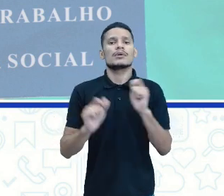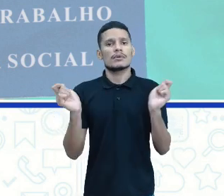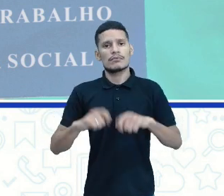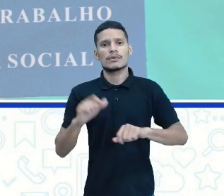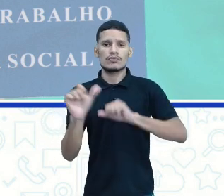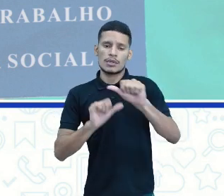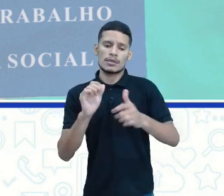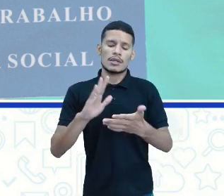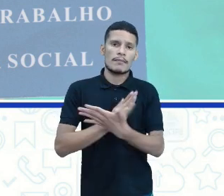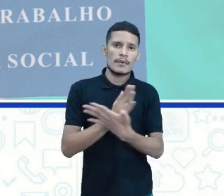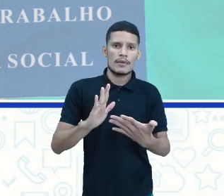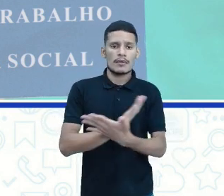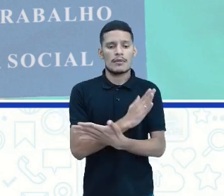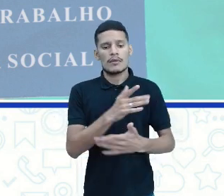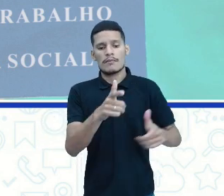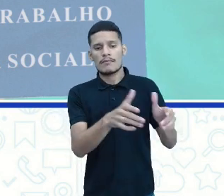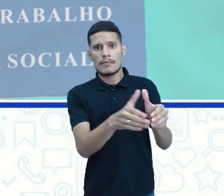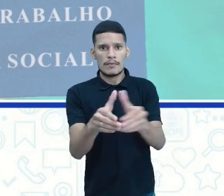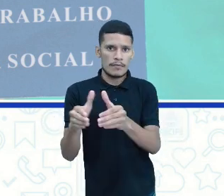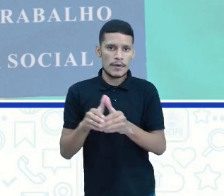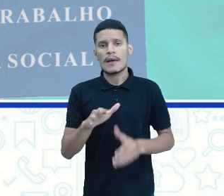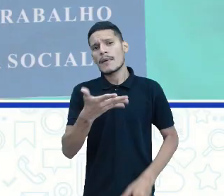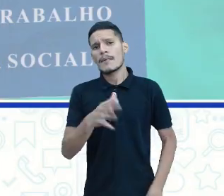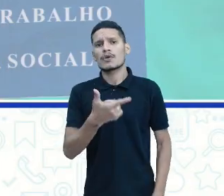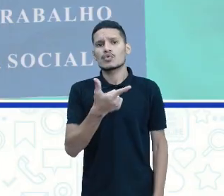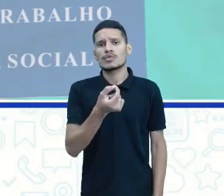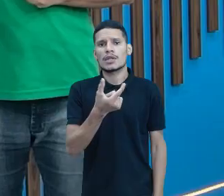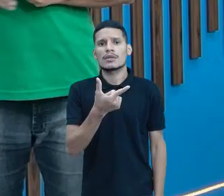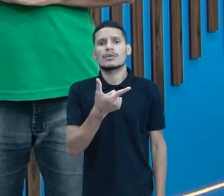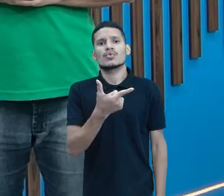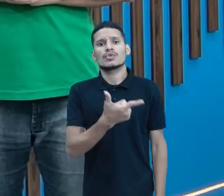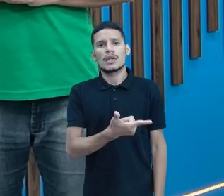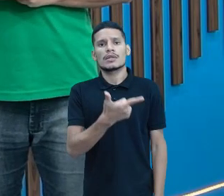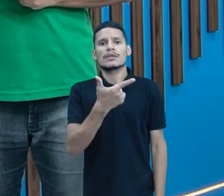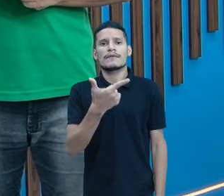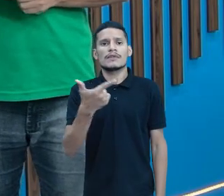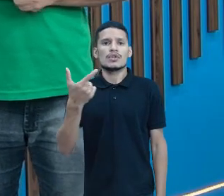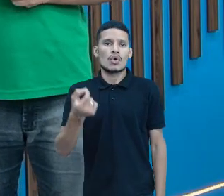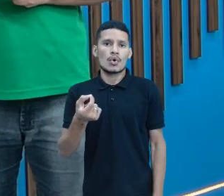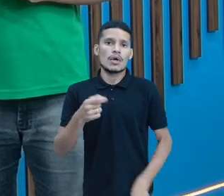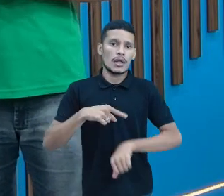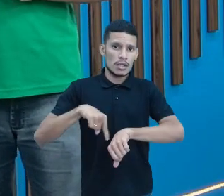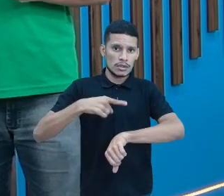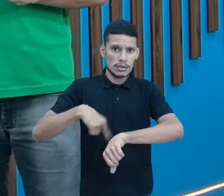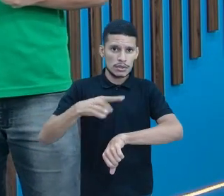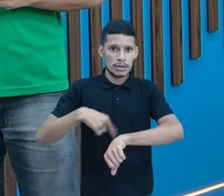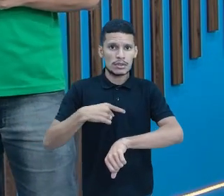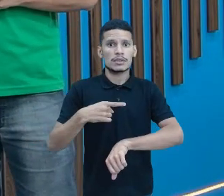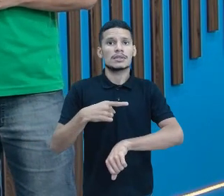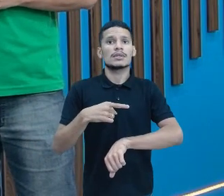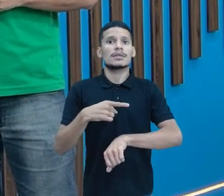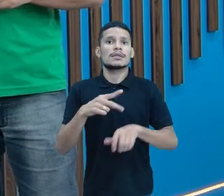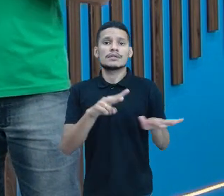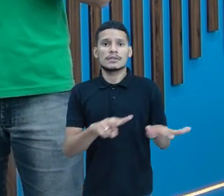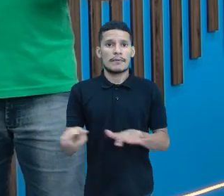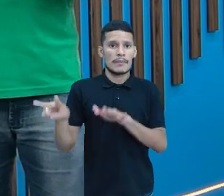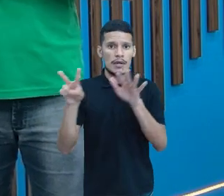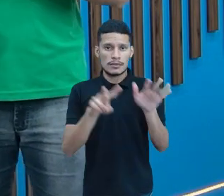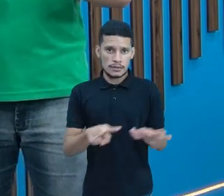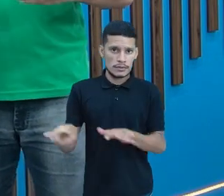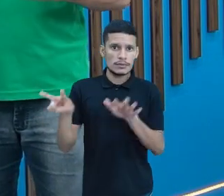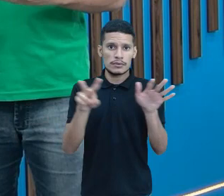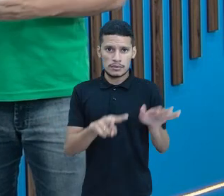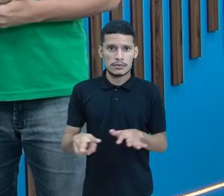a categoria. Mas, de modo geral, são 220 horas por semana, né, no máximo, essa carga horária é máxima, tá bom? E